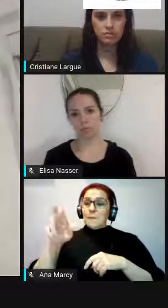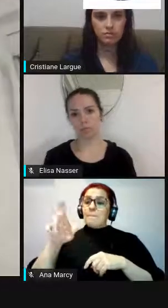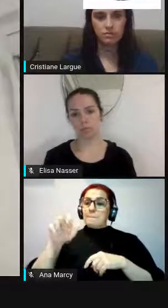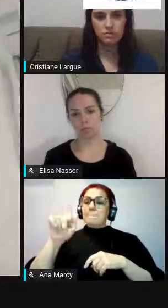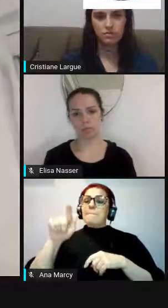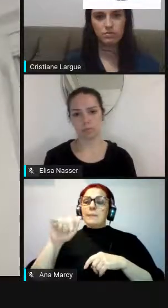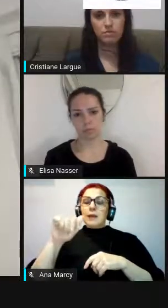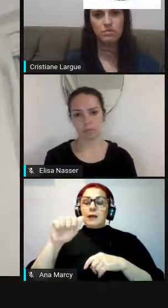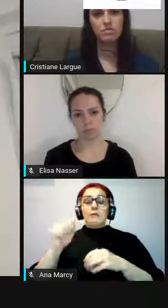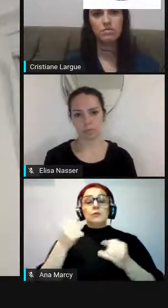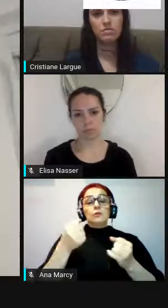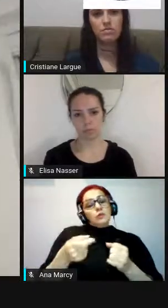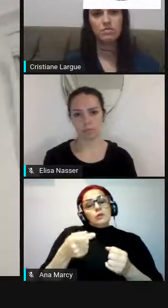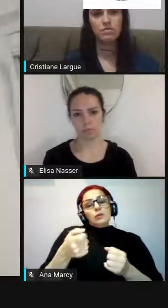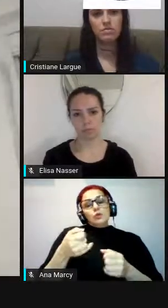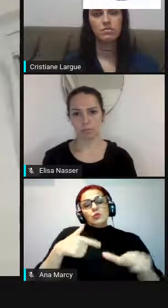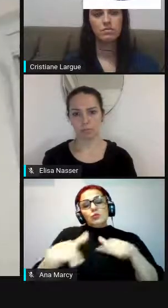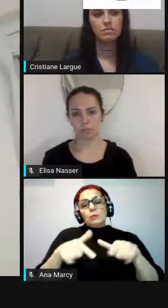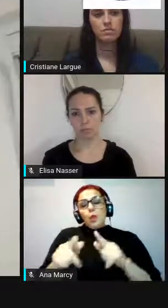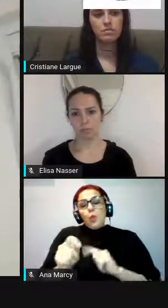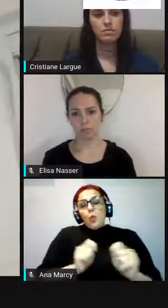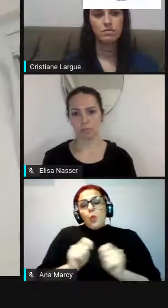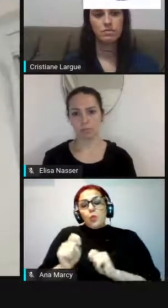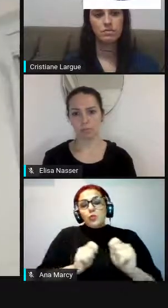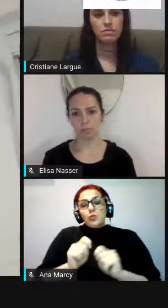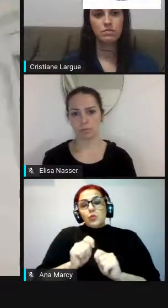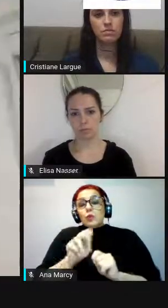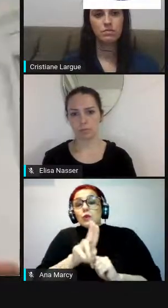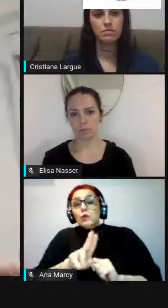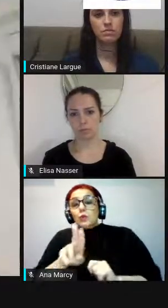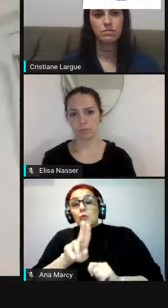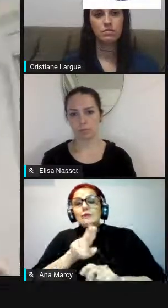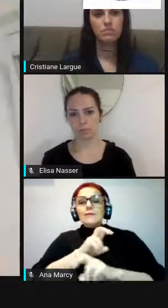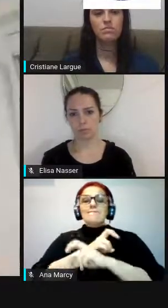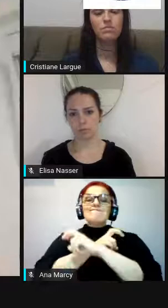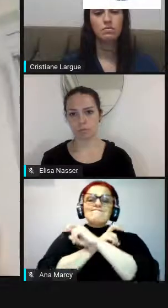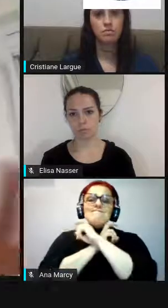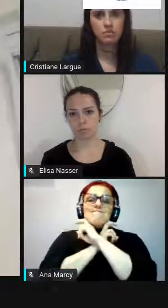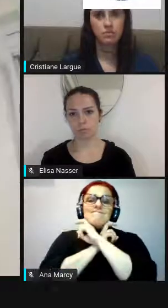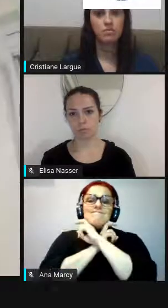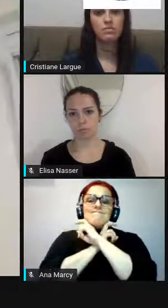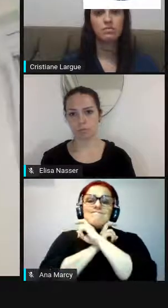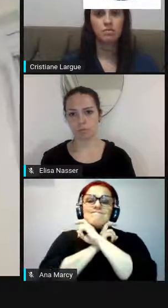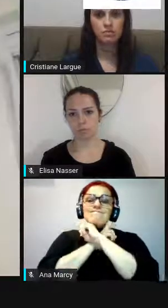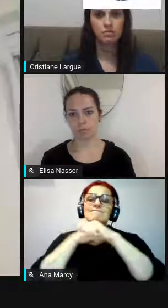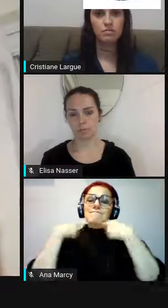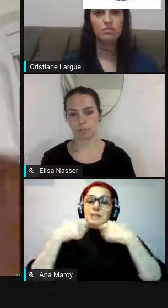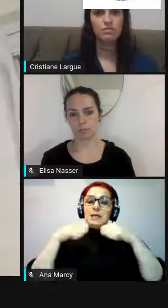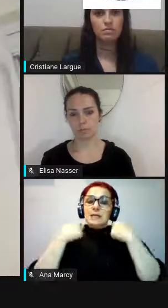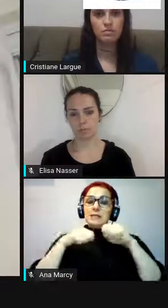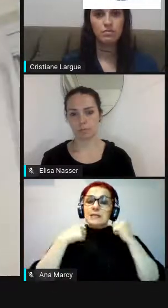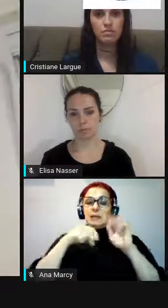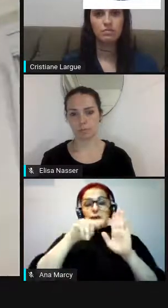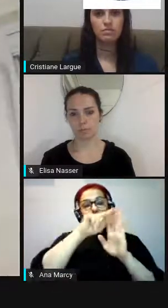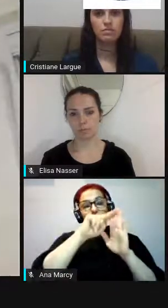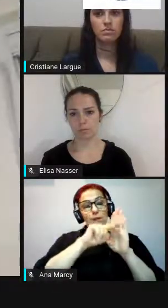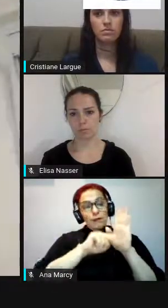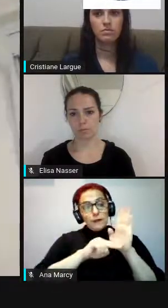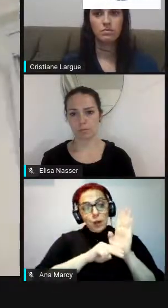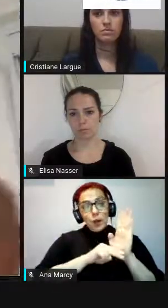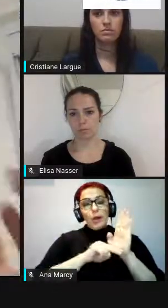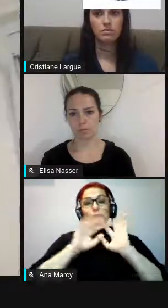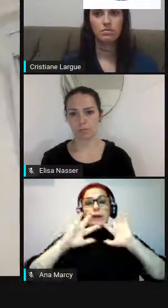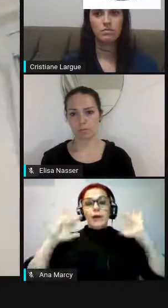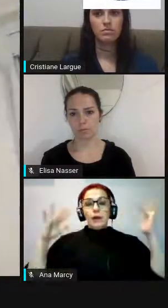porque quando tu trabalha com controle de pragas tu trabalha com venenos então tu tem que cumprir algumas algumas normas ambientais precisa ter um depósito